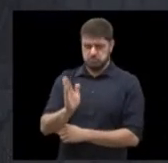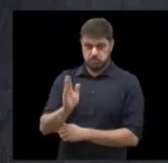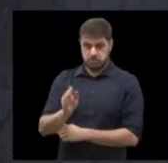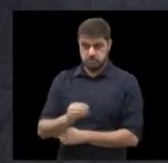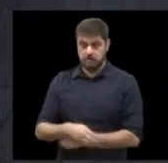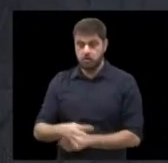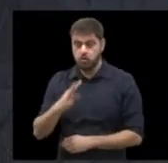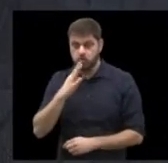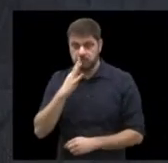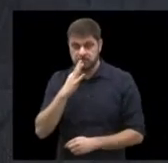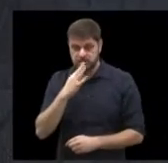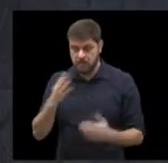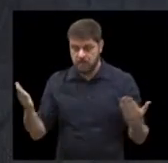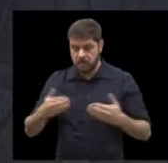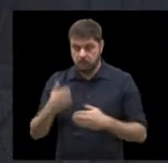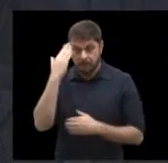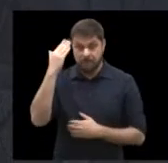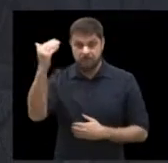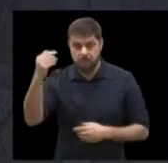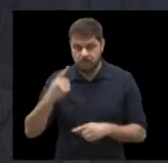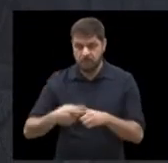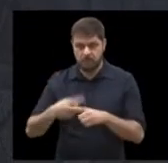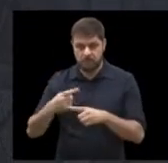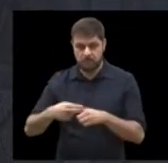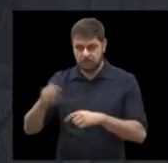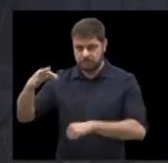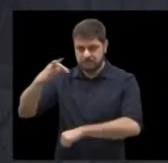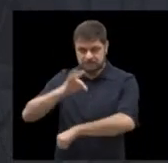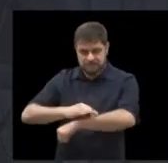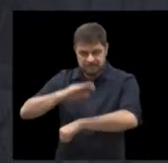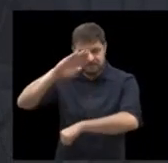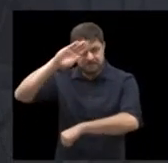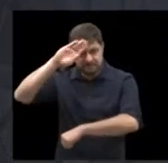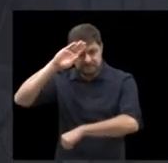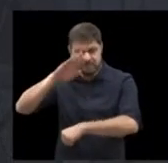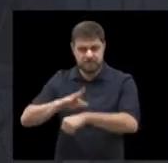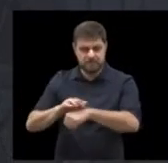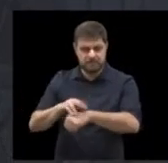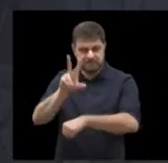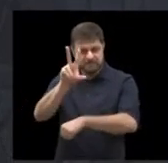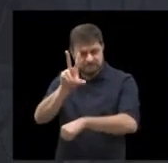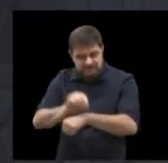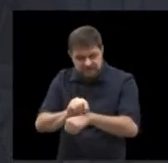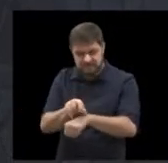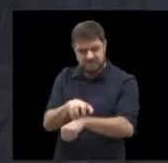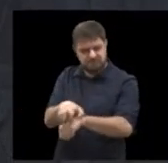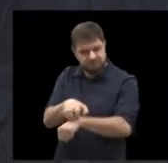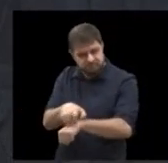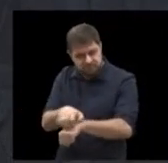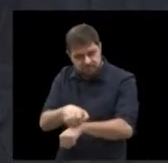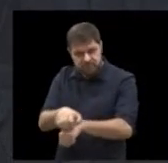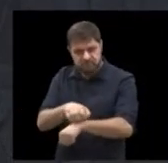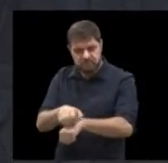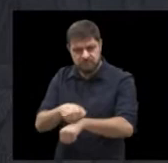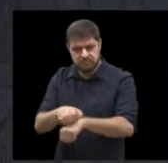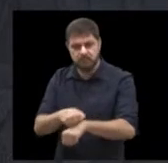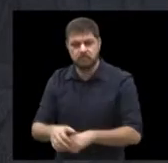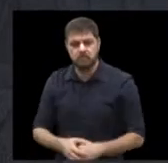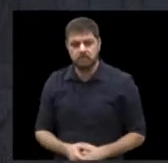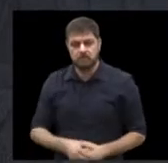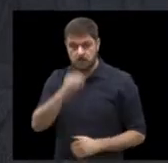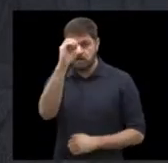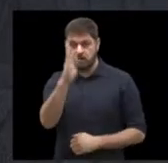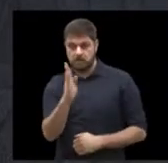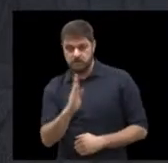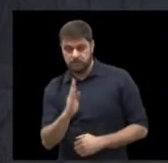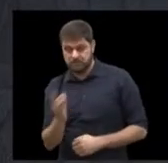mais conhecida agora em decorrência dessas doenças que voltaram e algumas novas que vieram para o Brasil,